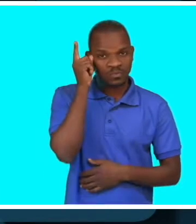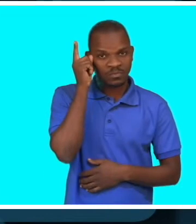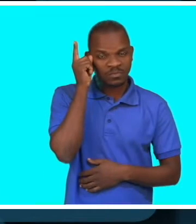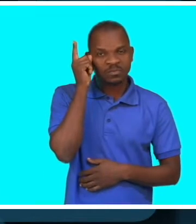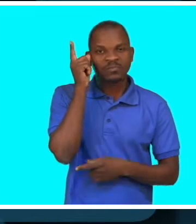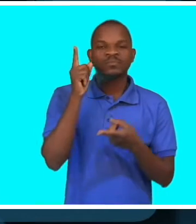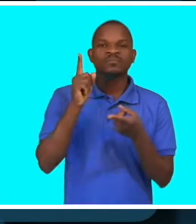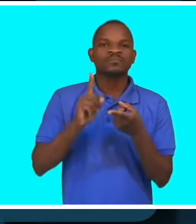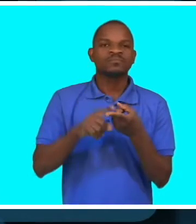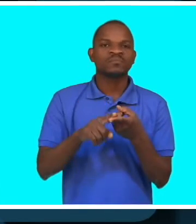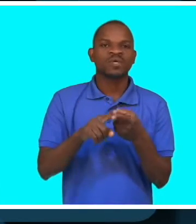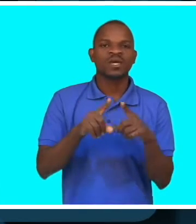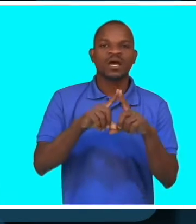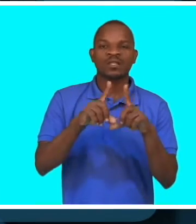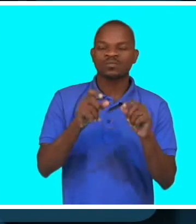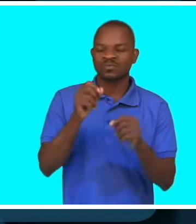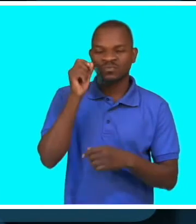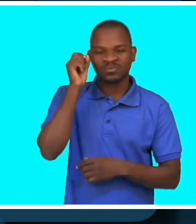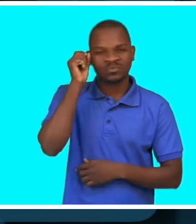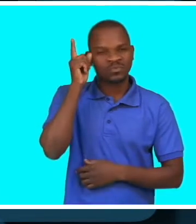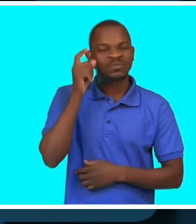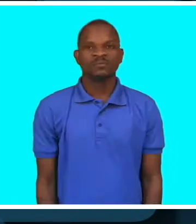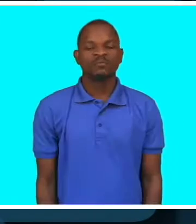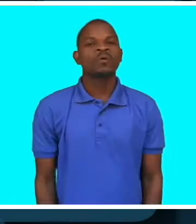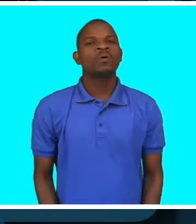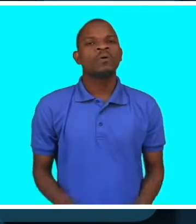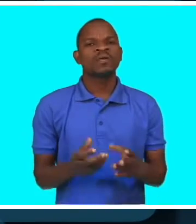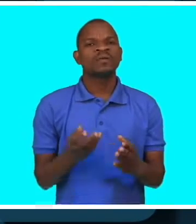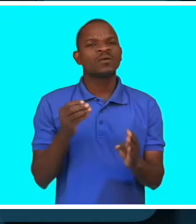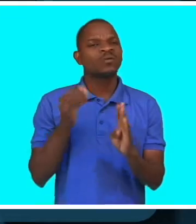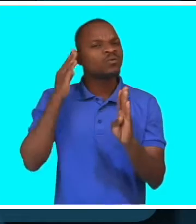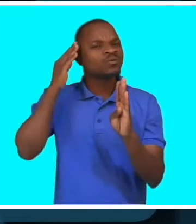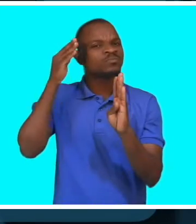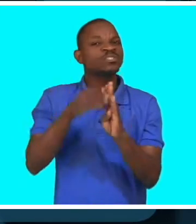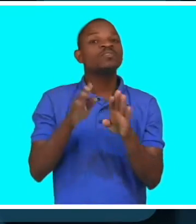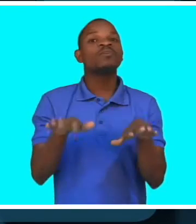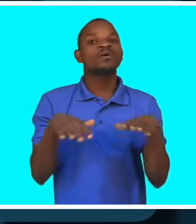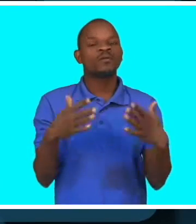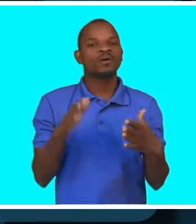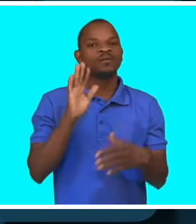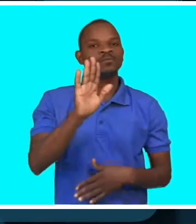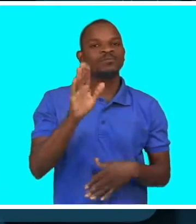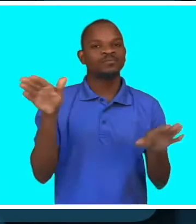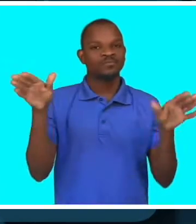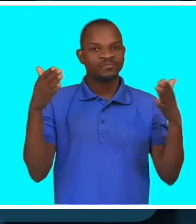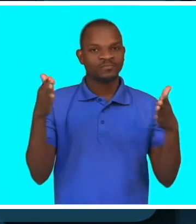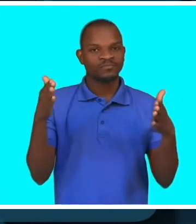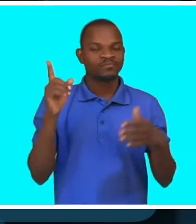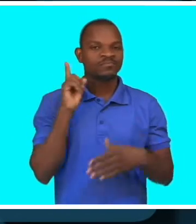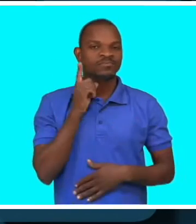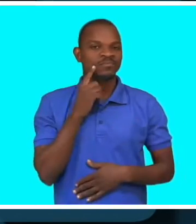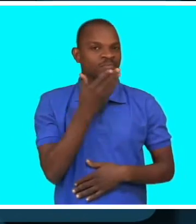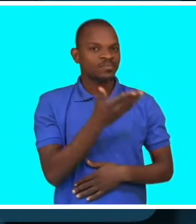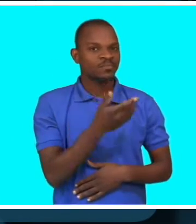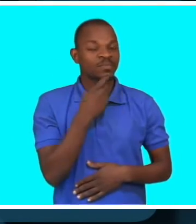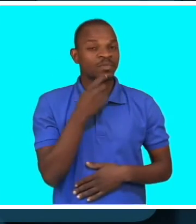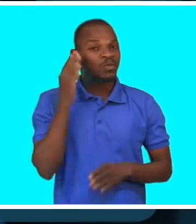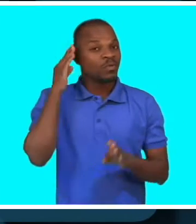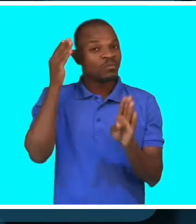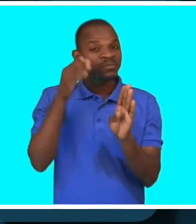respeito à nossa cultura. Exato. E qual é o objetivo da tua empresa? O objetivo